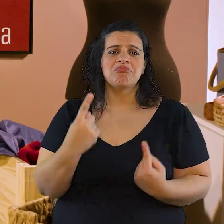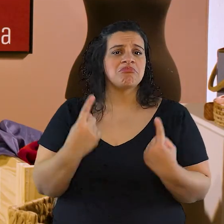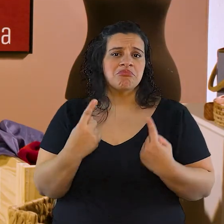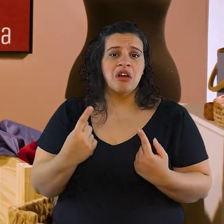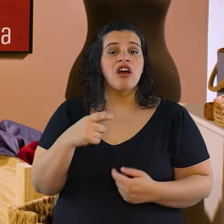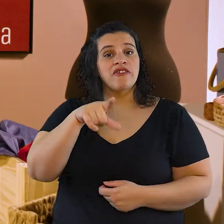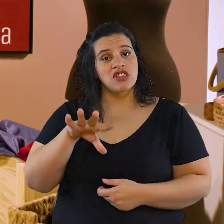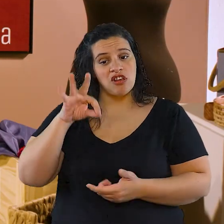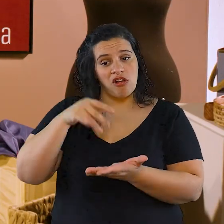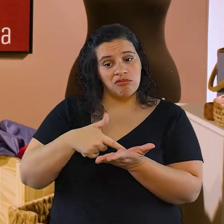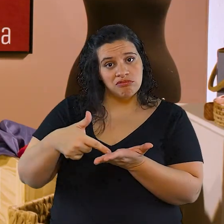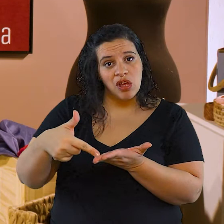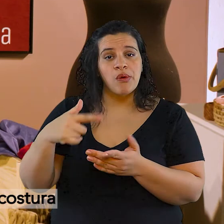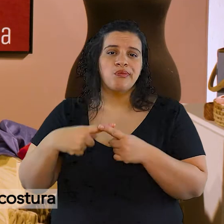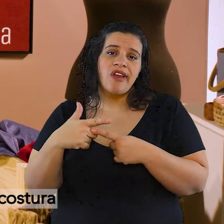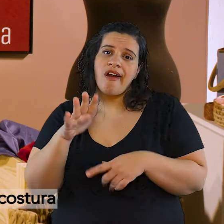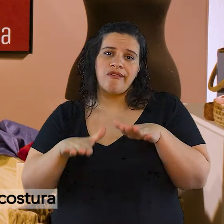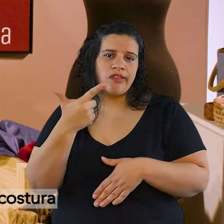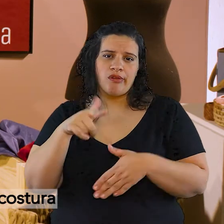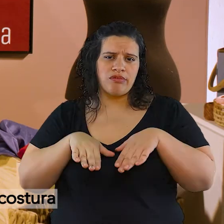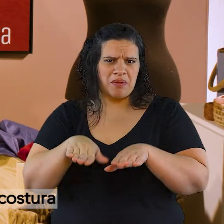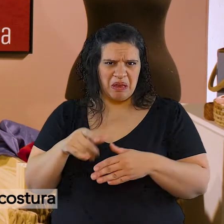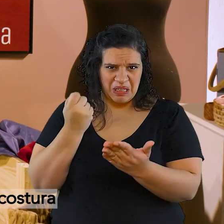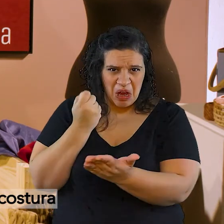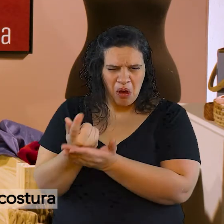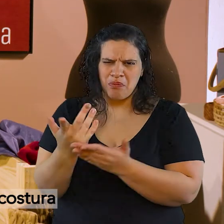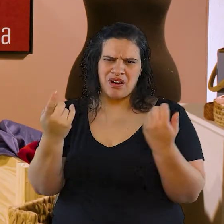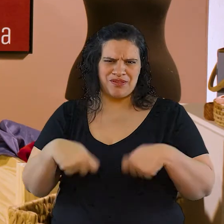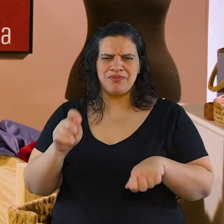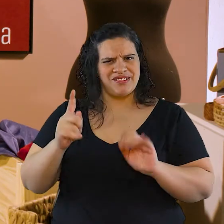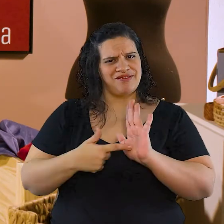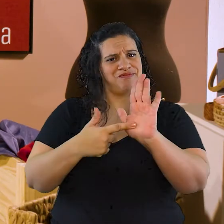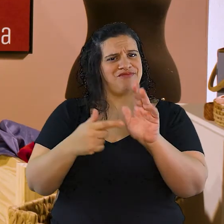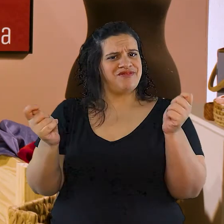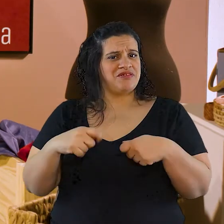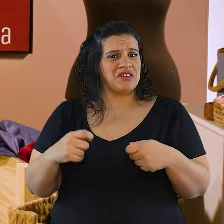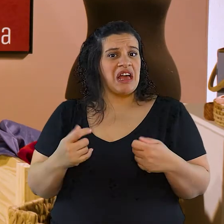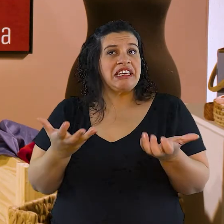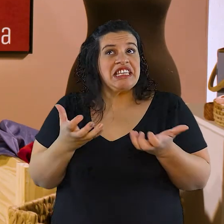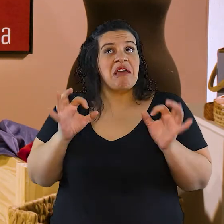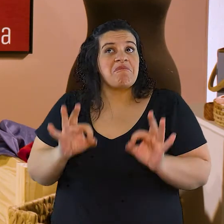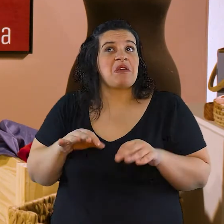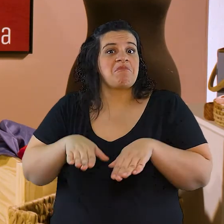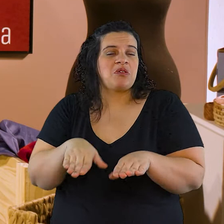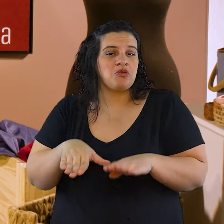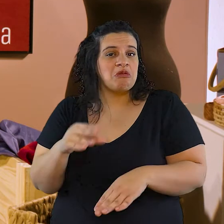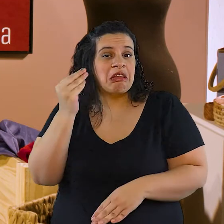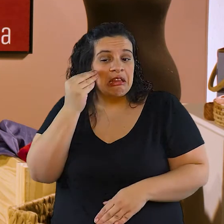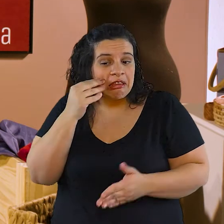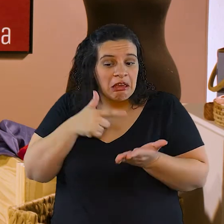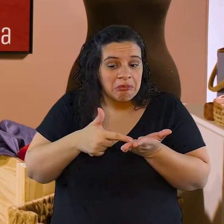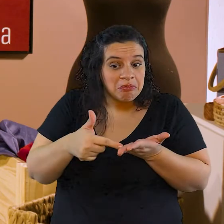mão, também pode. A opção da cola é para quem não tem, de repente, a máquina de costura e não precisar investir numa coisa que nem sabe